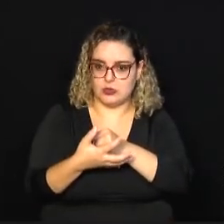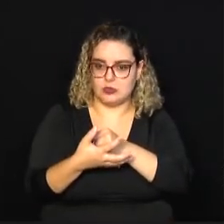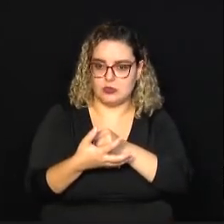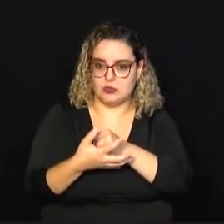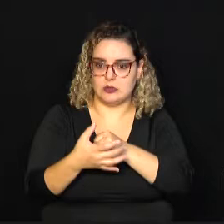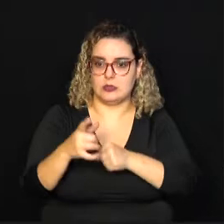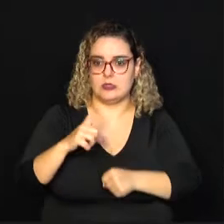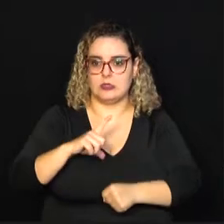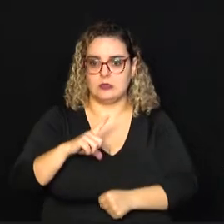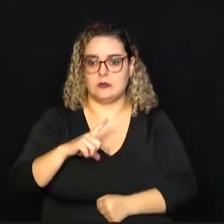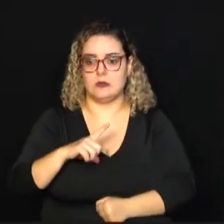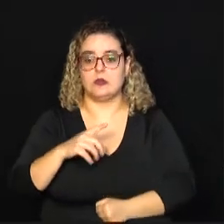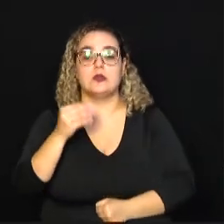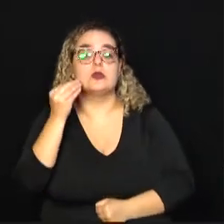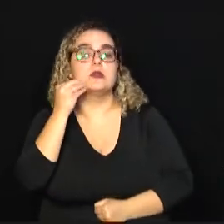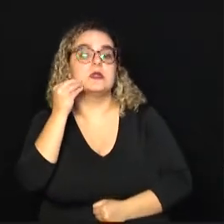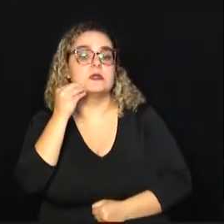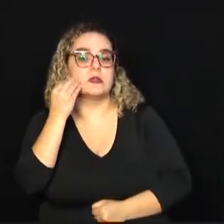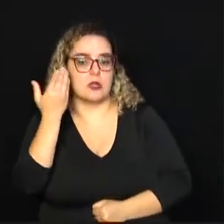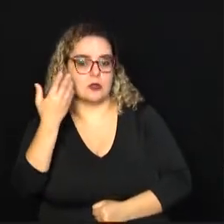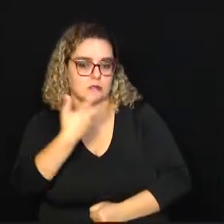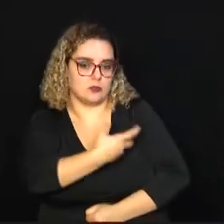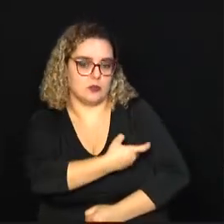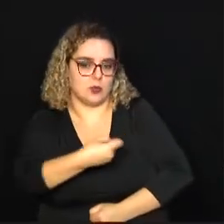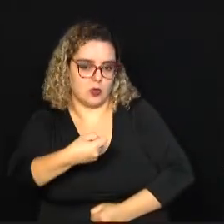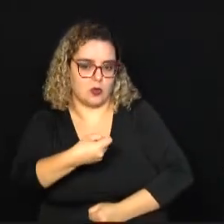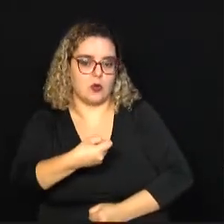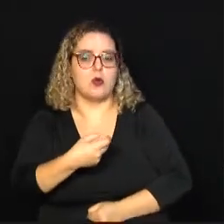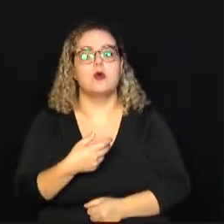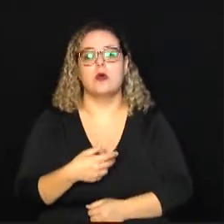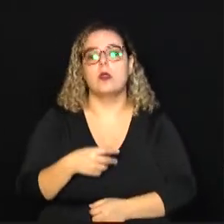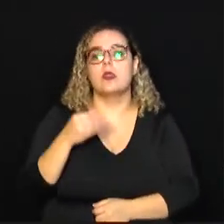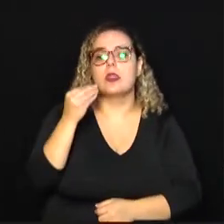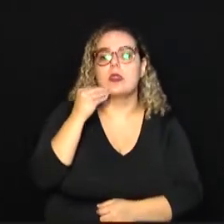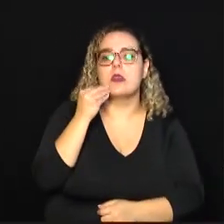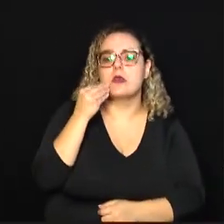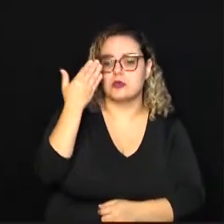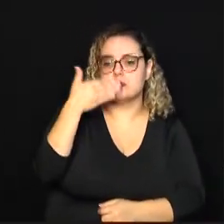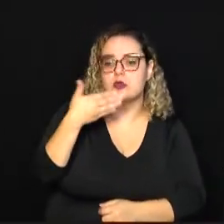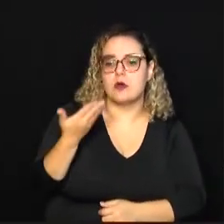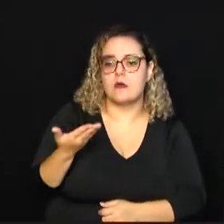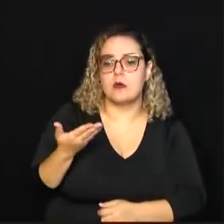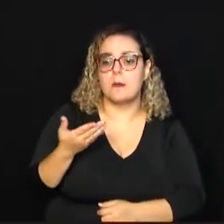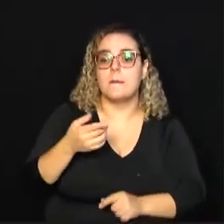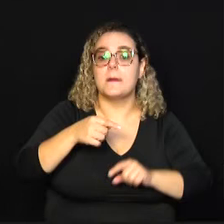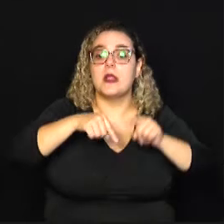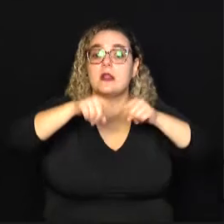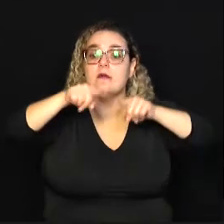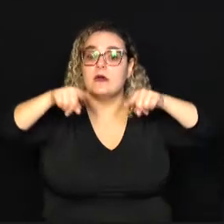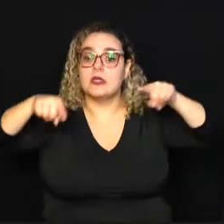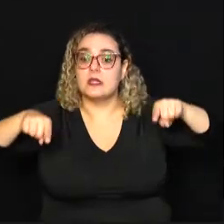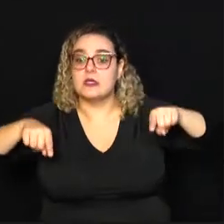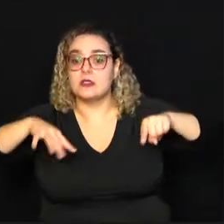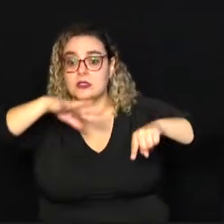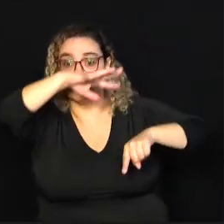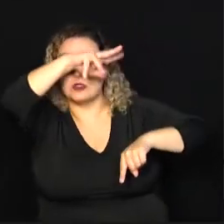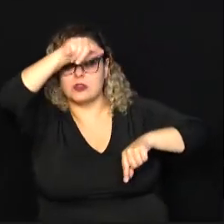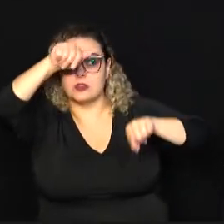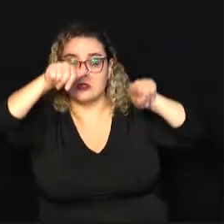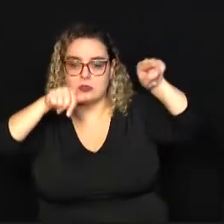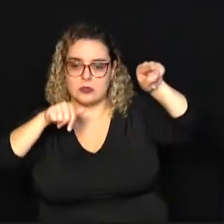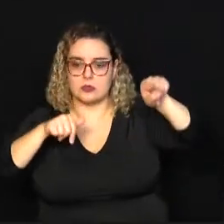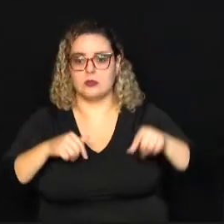né, que foram testados, provocados pela variante de Manaus. Né? Da mesma forma, na região sul,